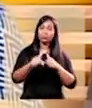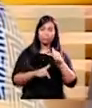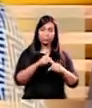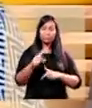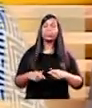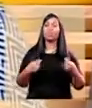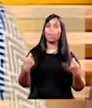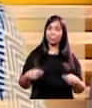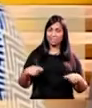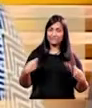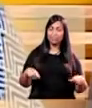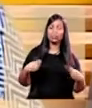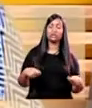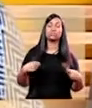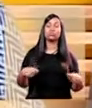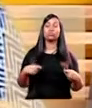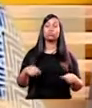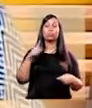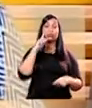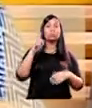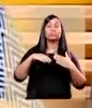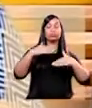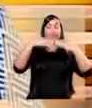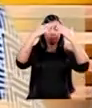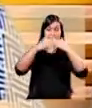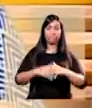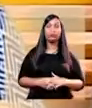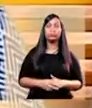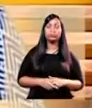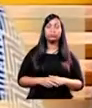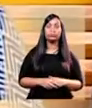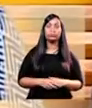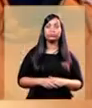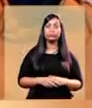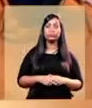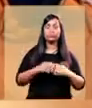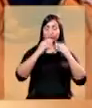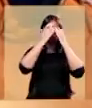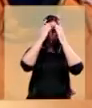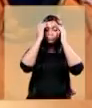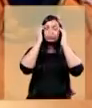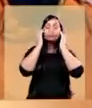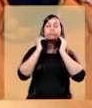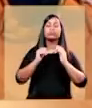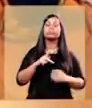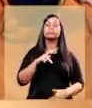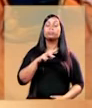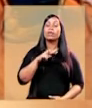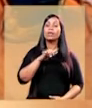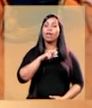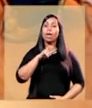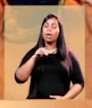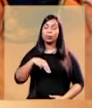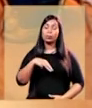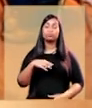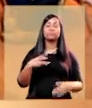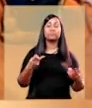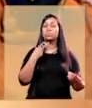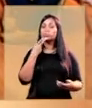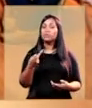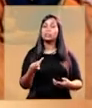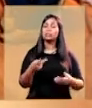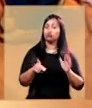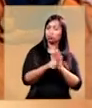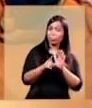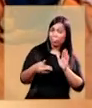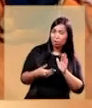os serviços que são necessários para o seu desenvolvimento, né? Perfeito. Doutor Pelarim, falando um